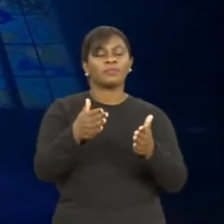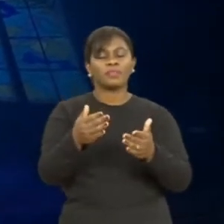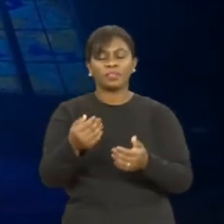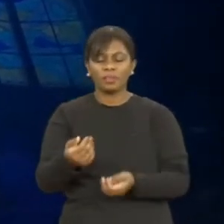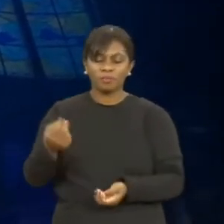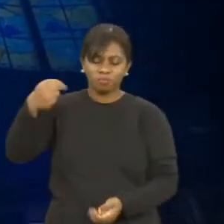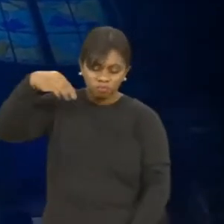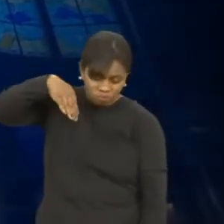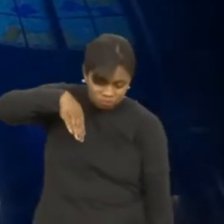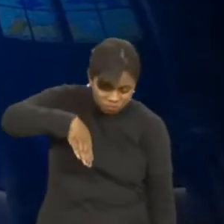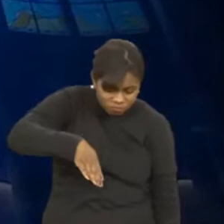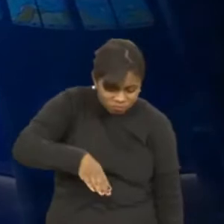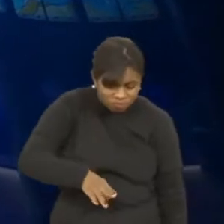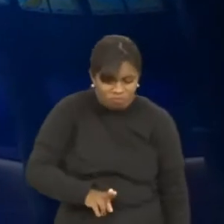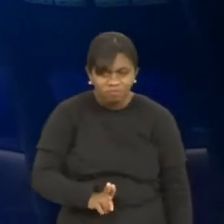então